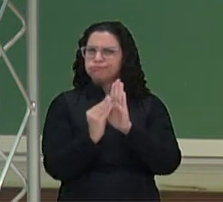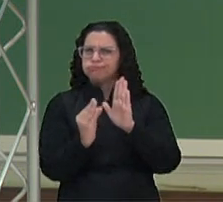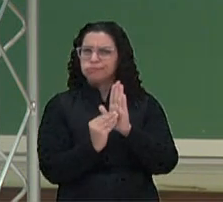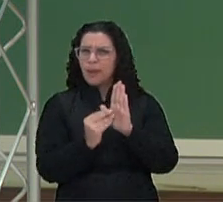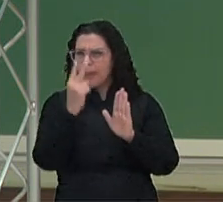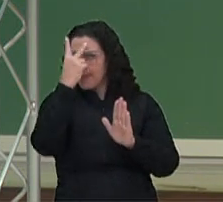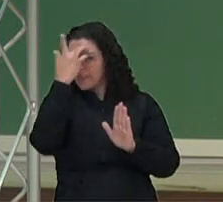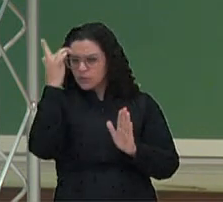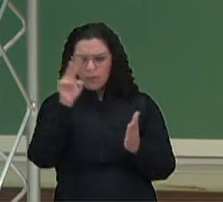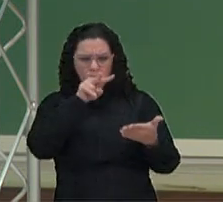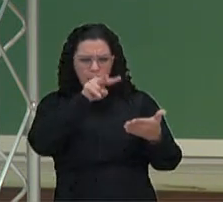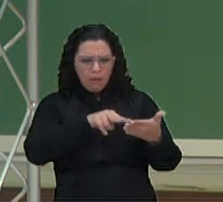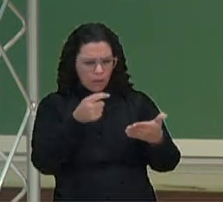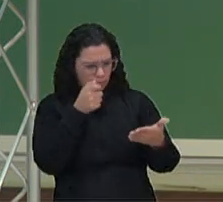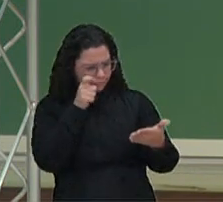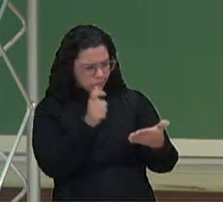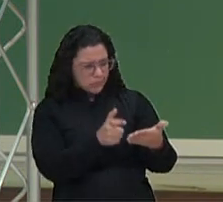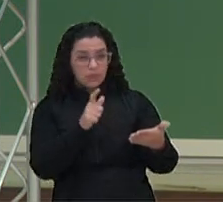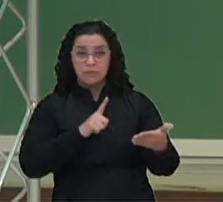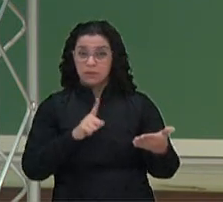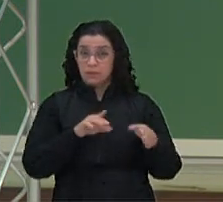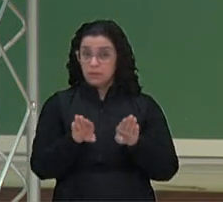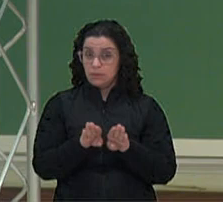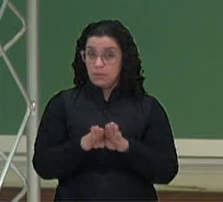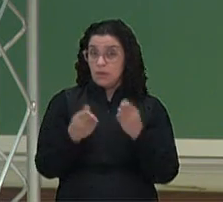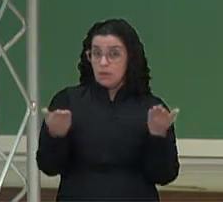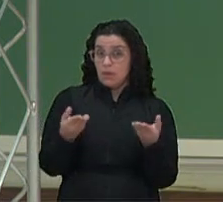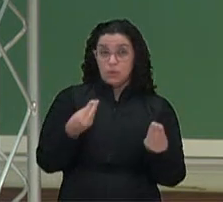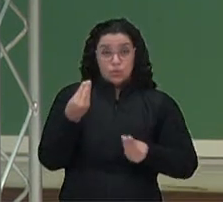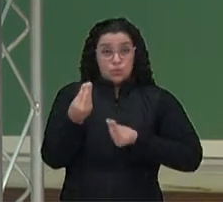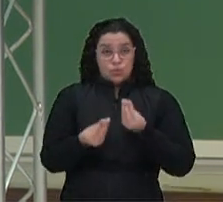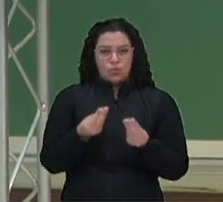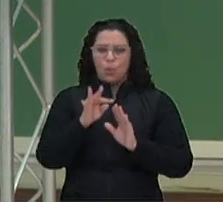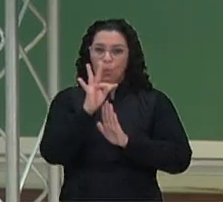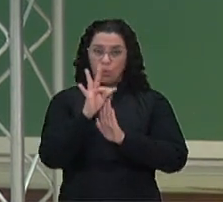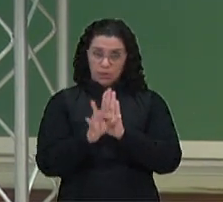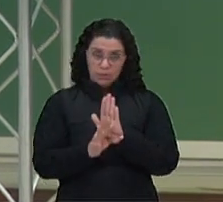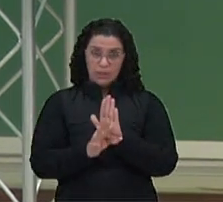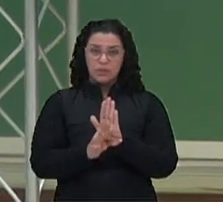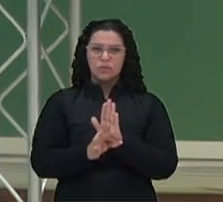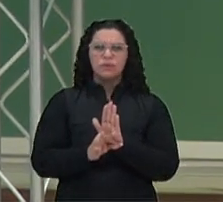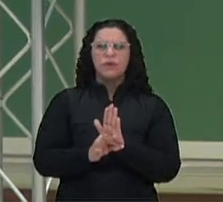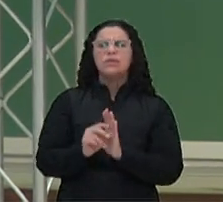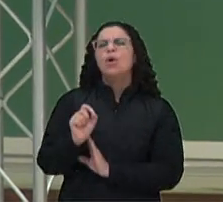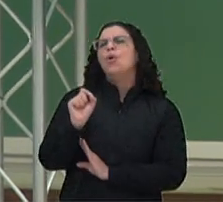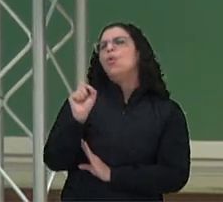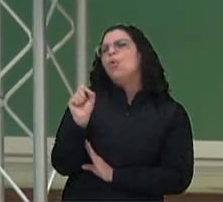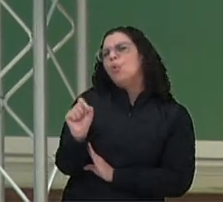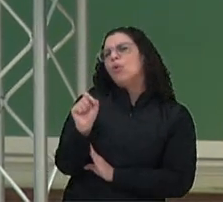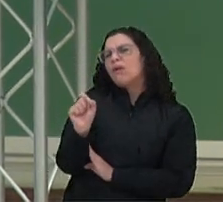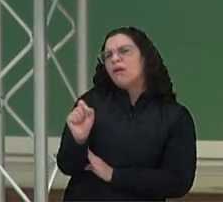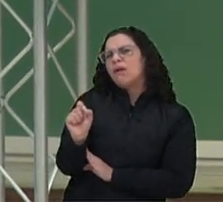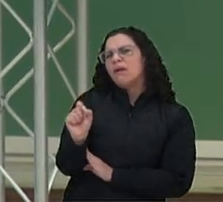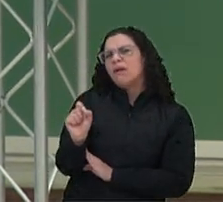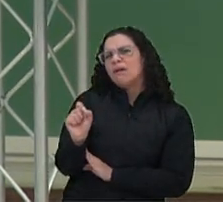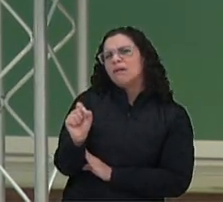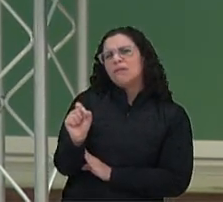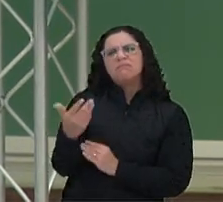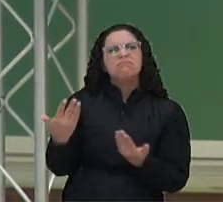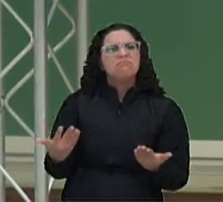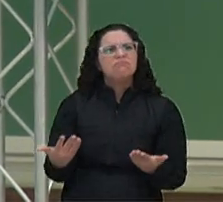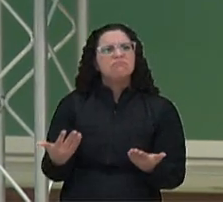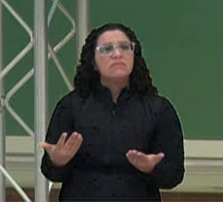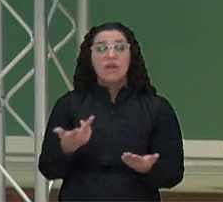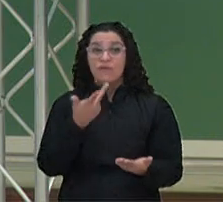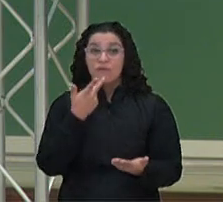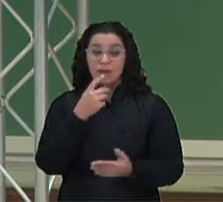trata o texto e se interesse. No caso do nosso texto aqui, o what, o que, sobre o que, que ele está falando?